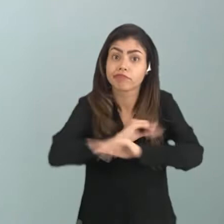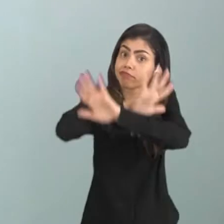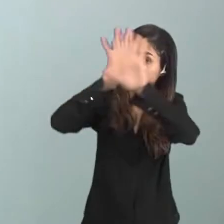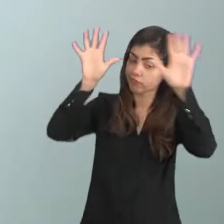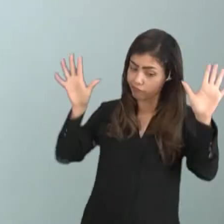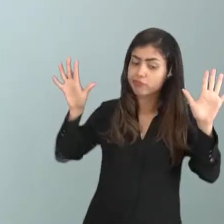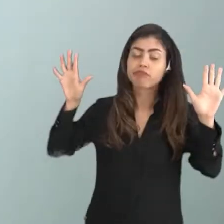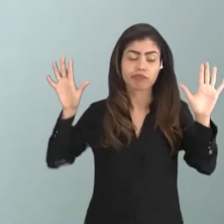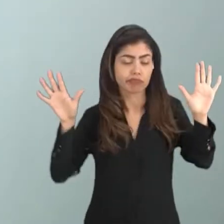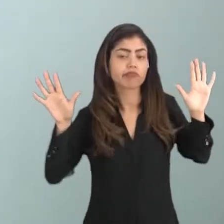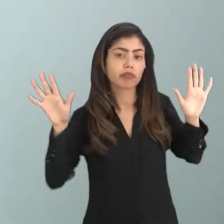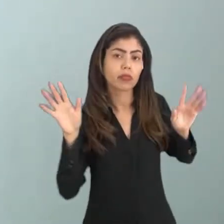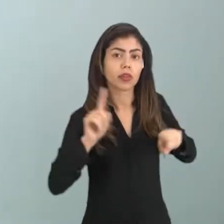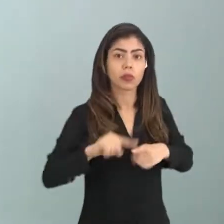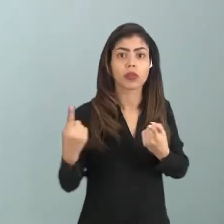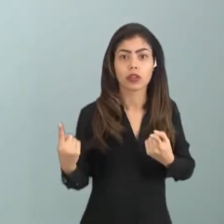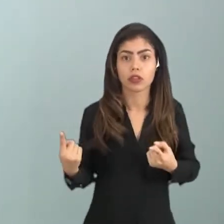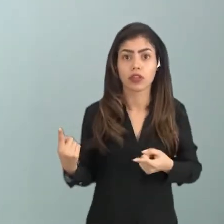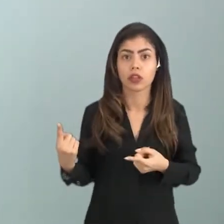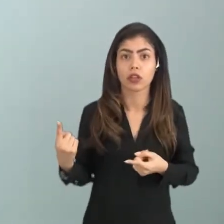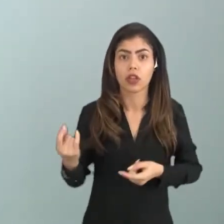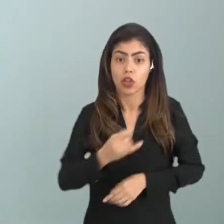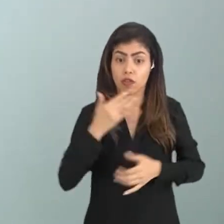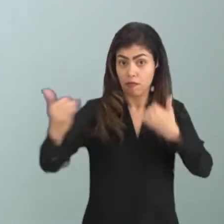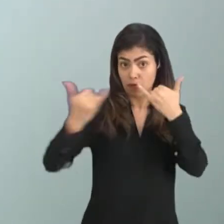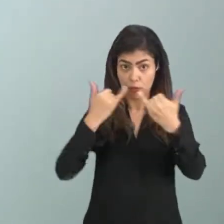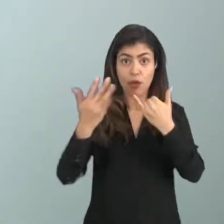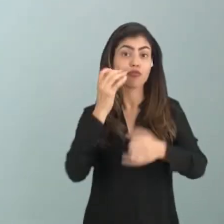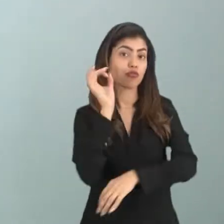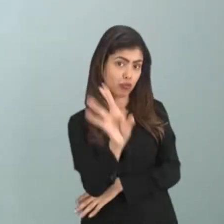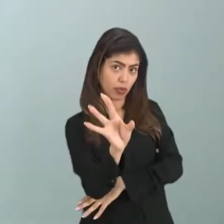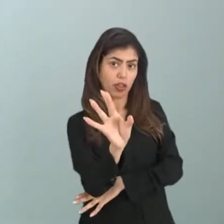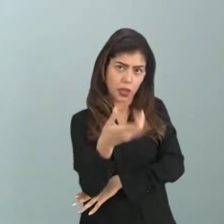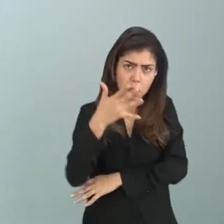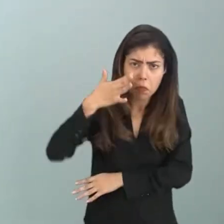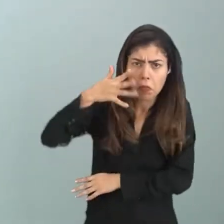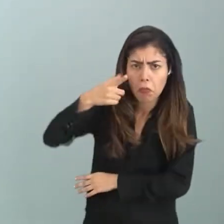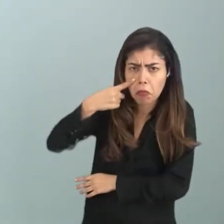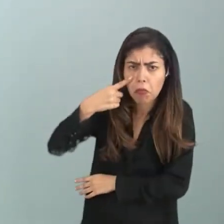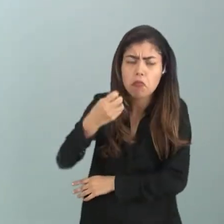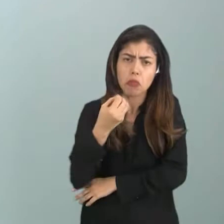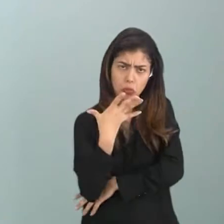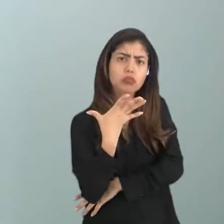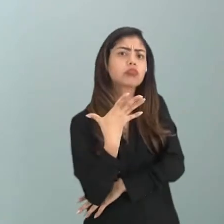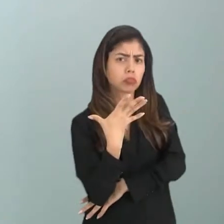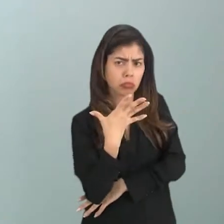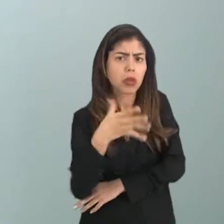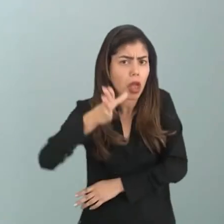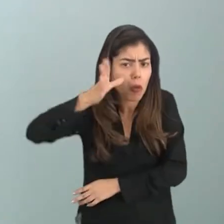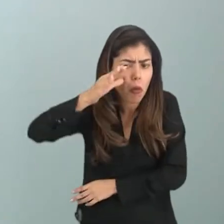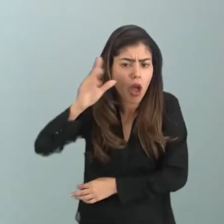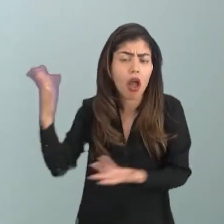que é mais em quesito informação, né? Muito interessante a gente saber, porque